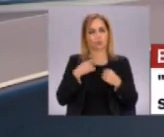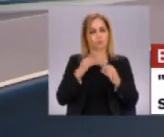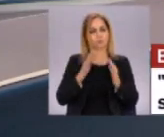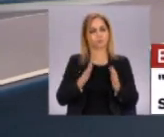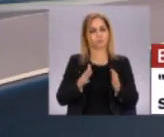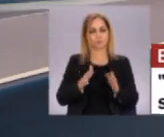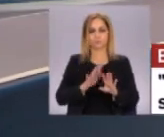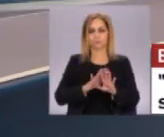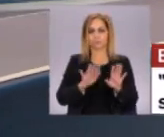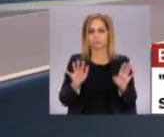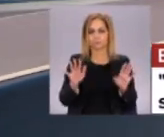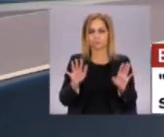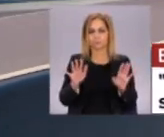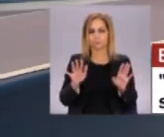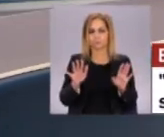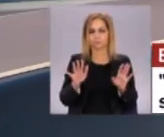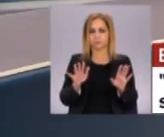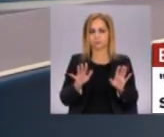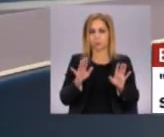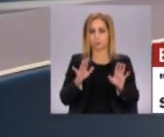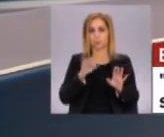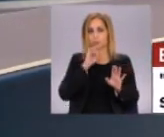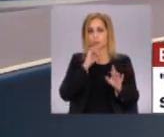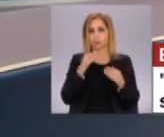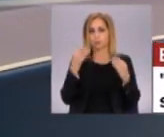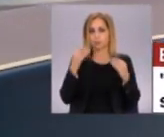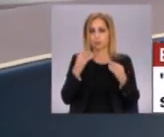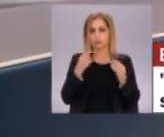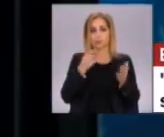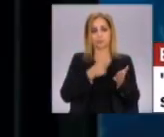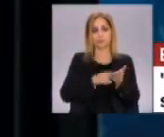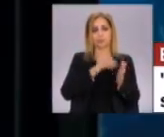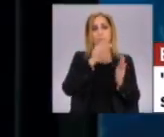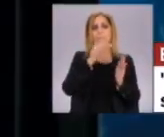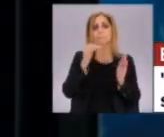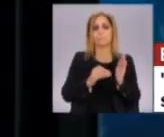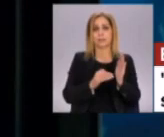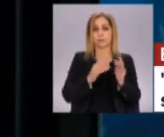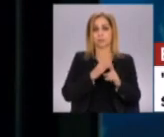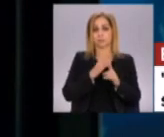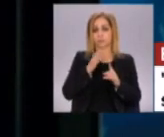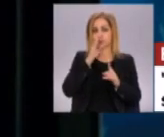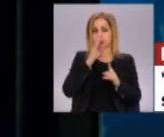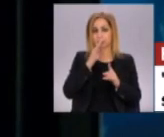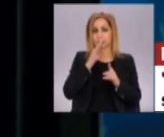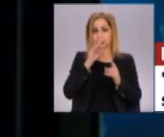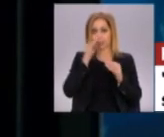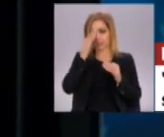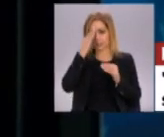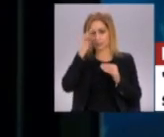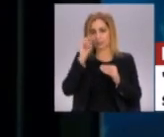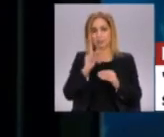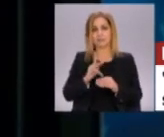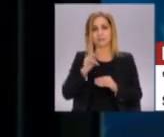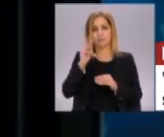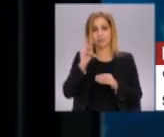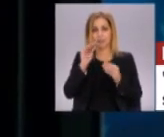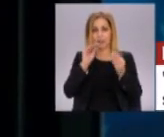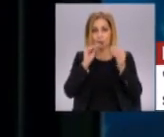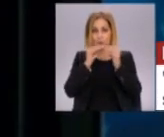treinadores com um investimento mais pequeno porque se o truque vencer é esse